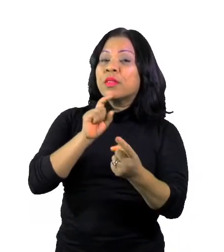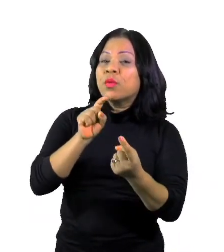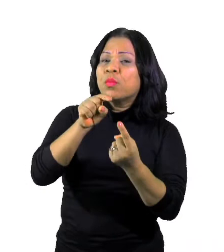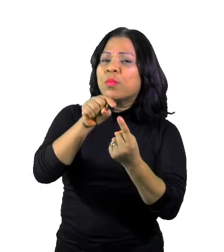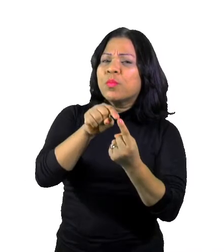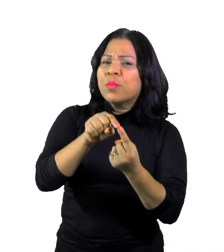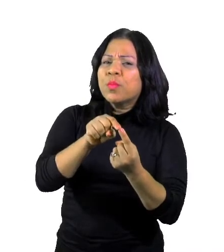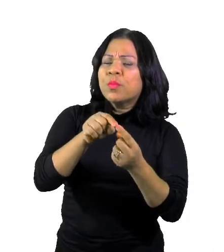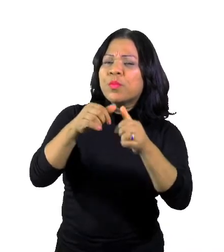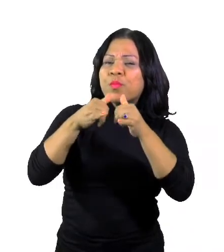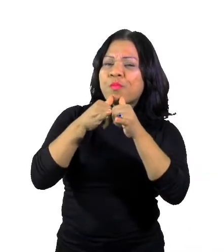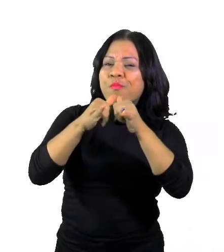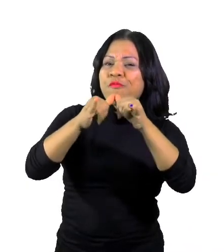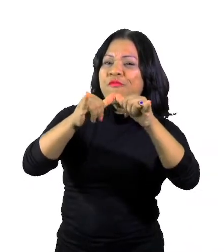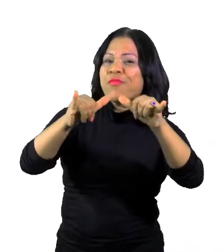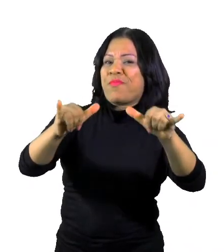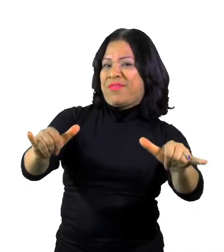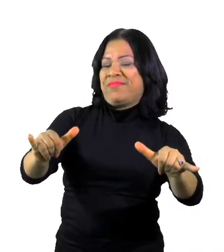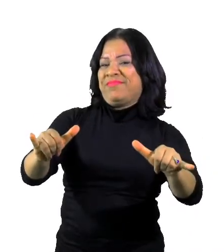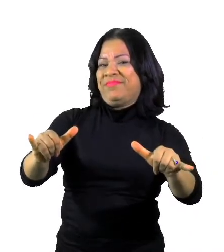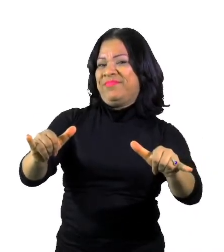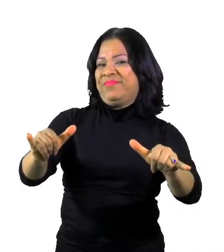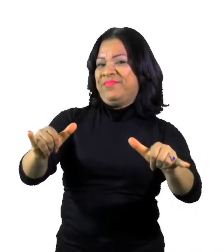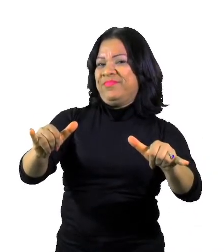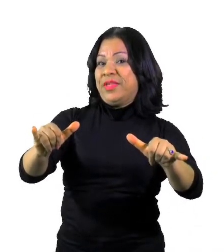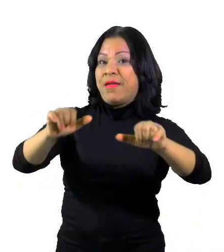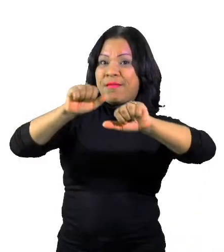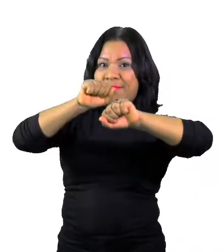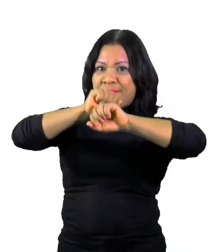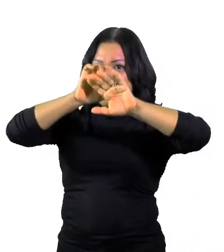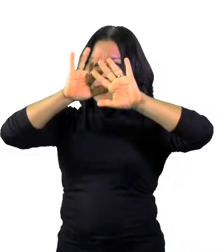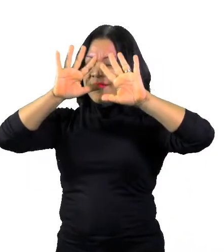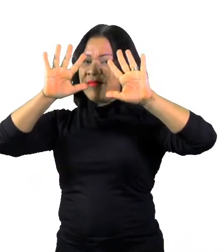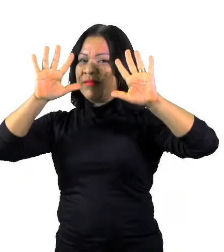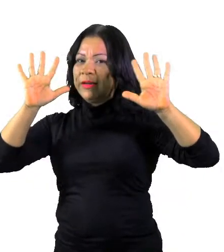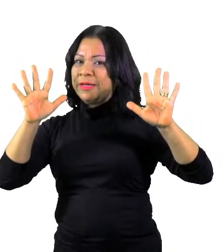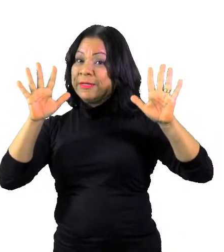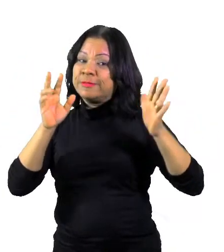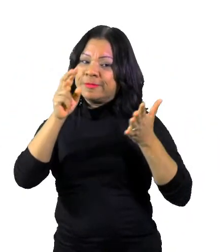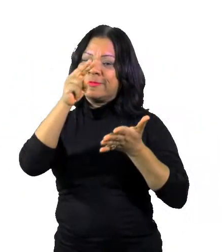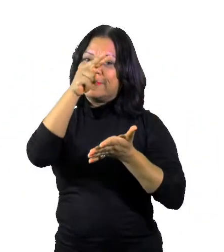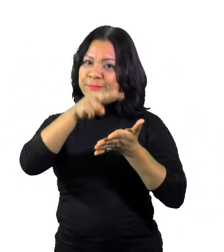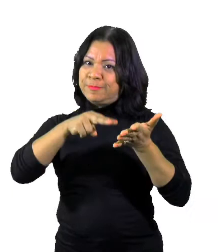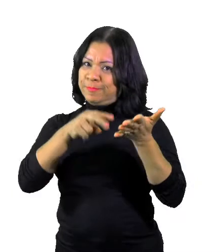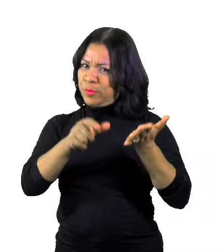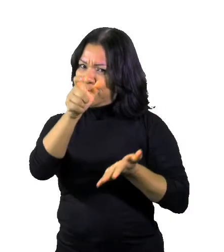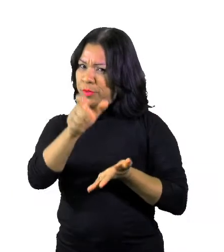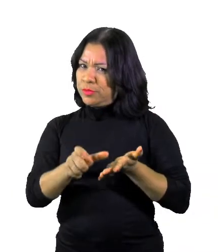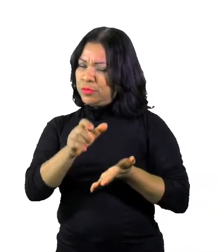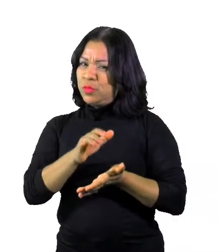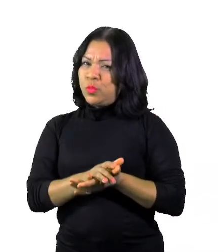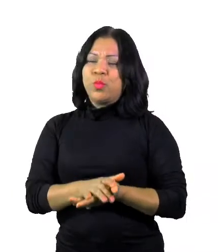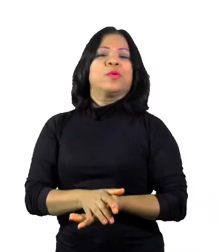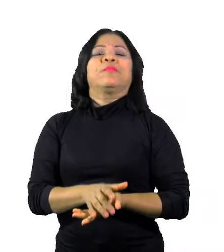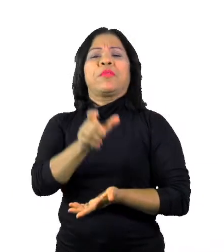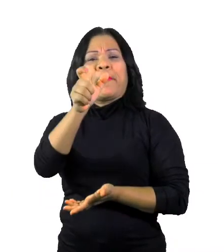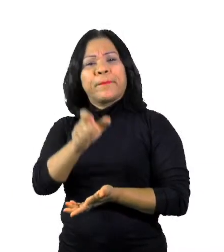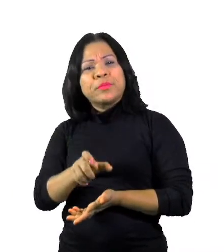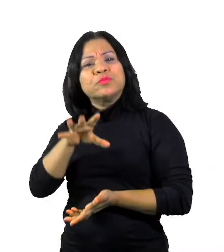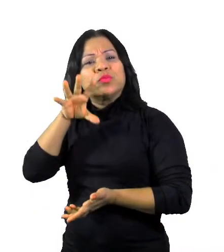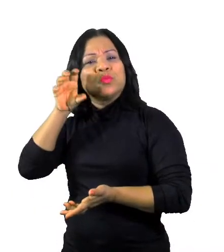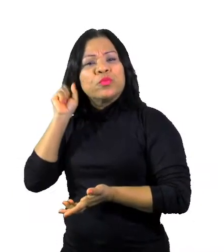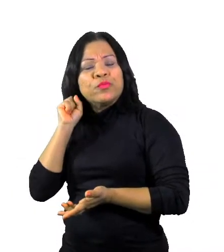de informar e esclarecer a um leitor, um ouvinte ou ainda